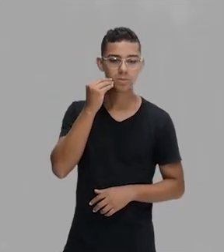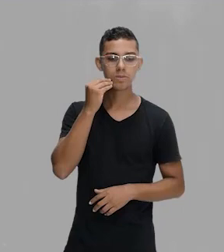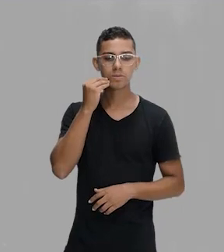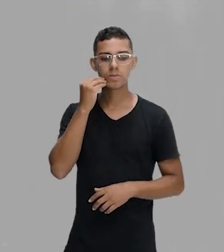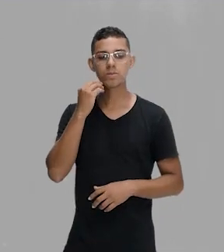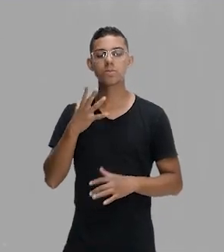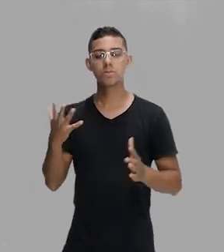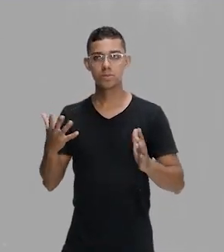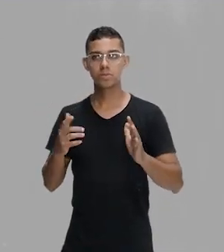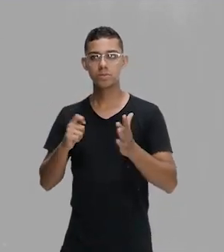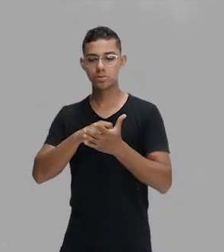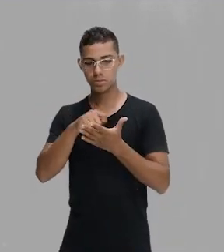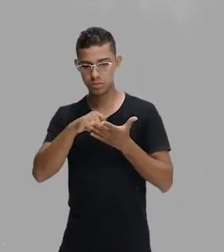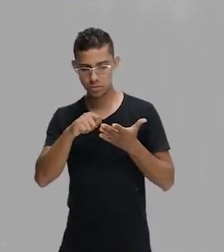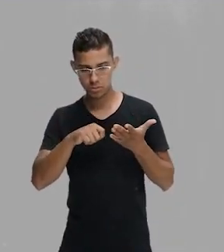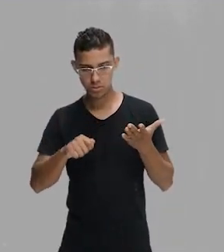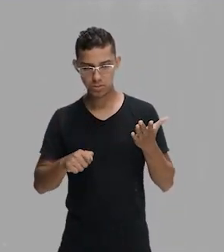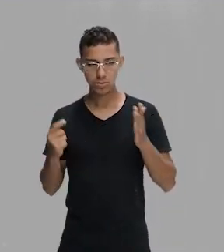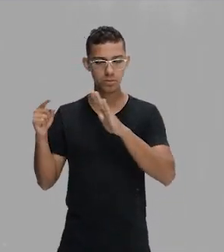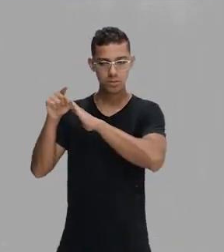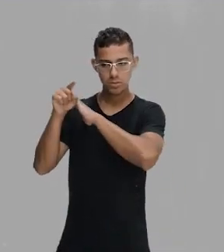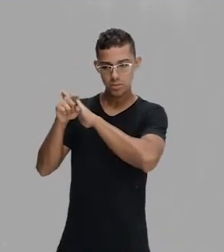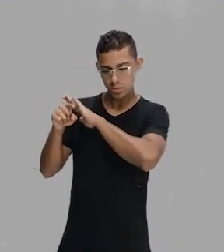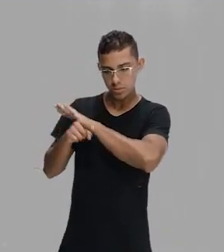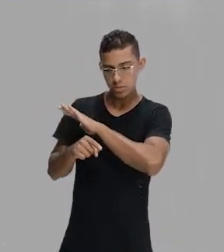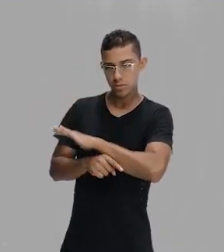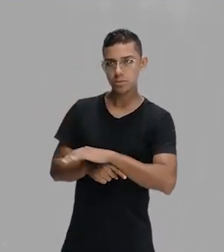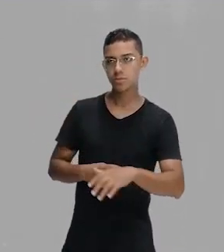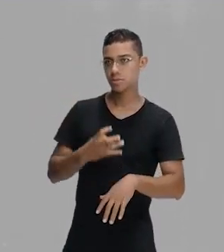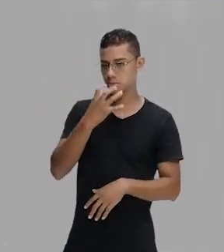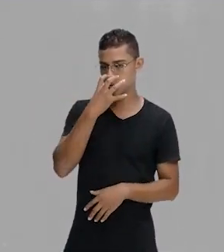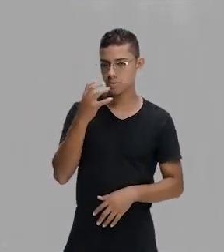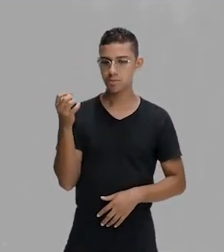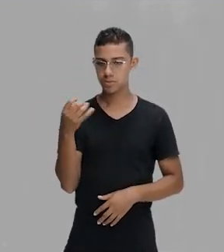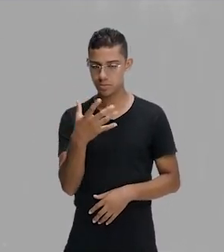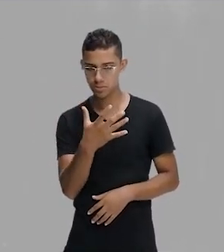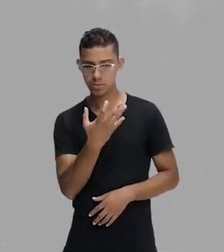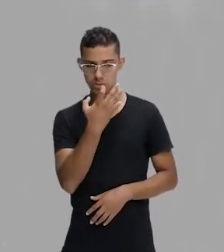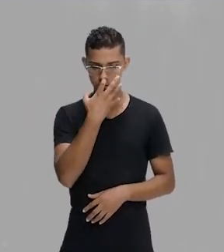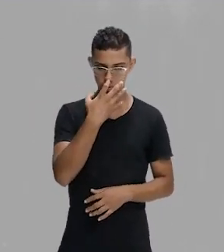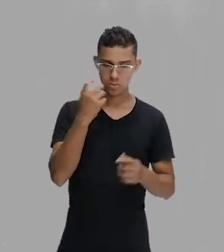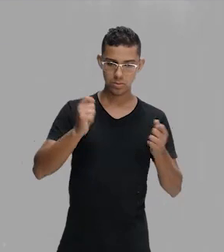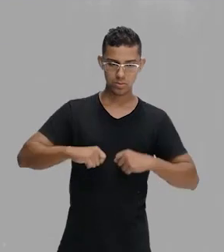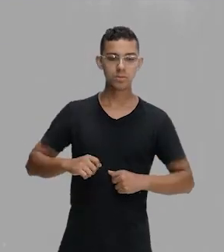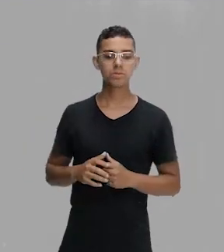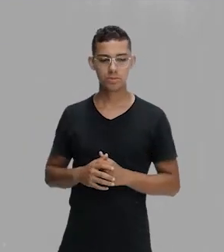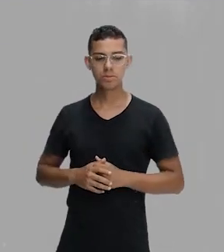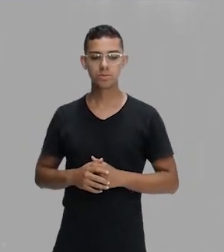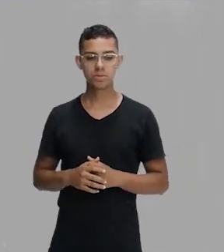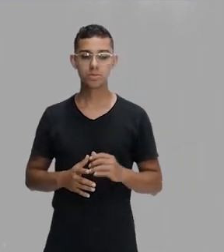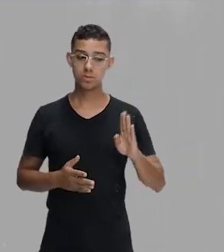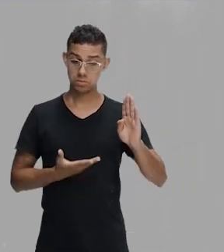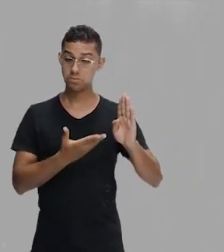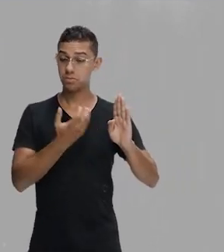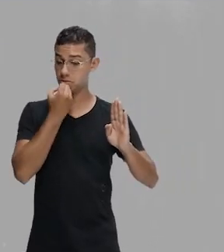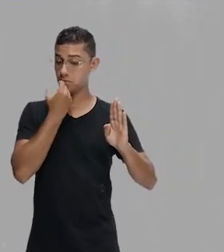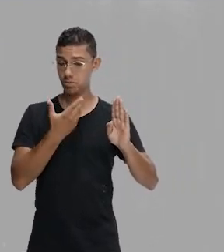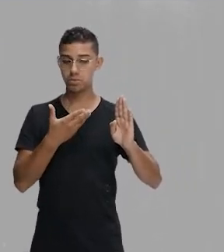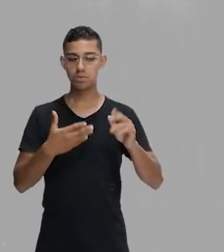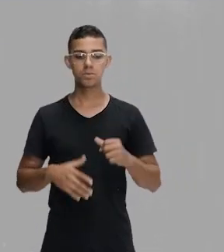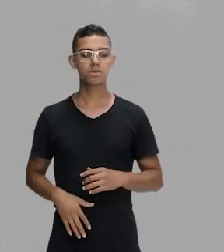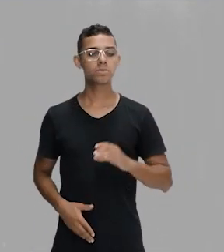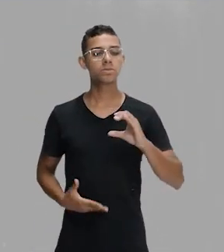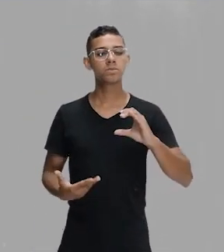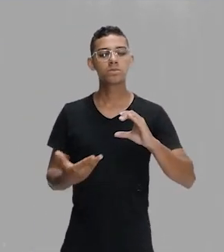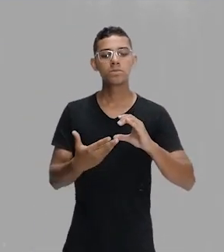questionamentos, escrita, nova observação, mais observação. Interessante a letra B.